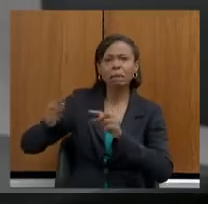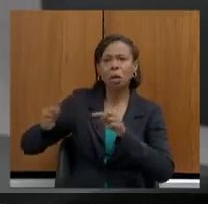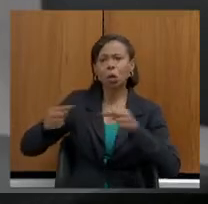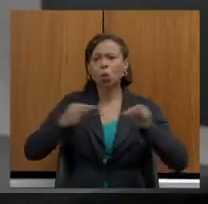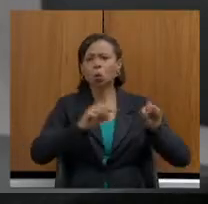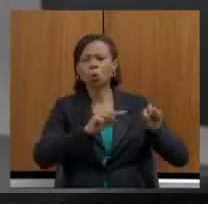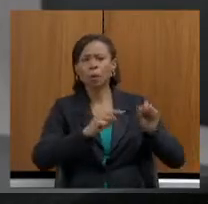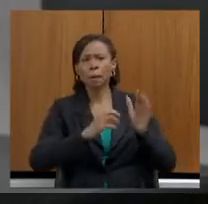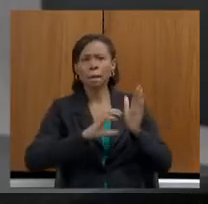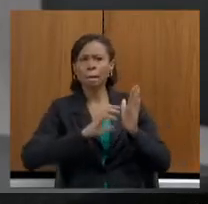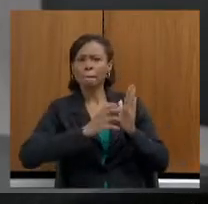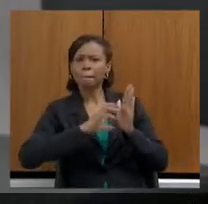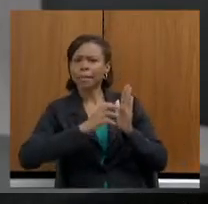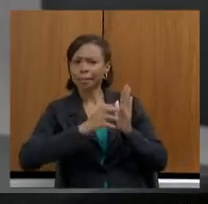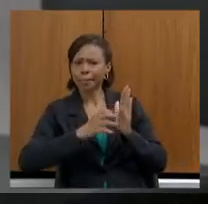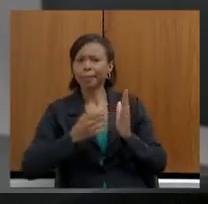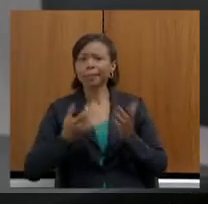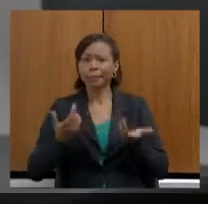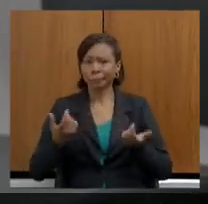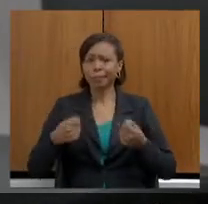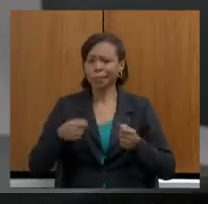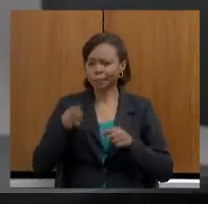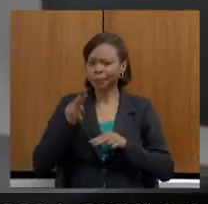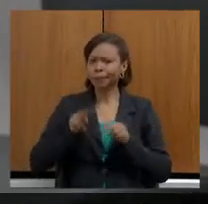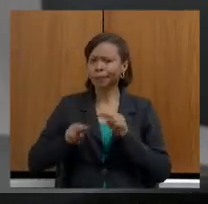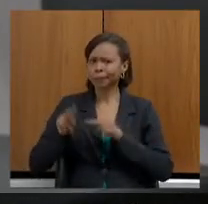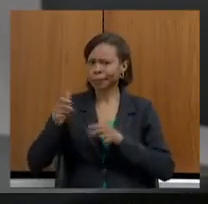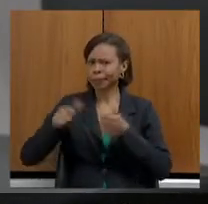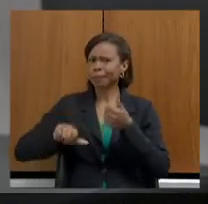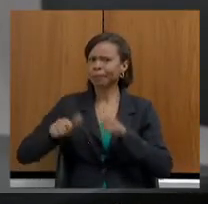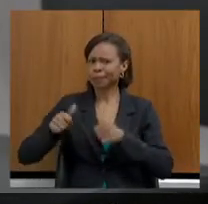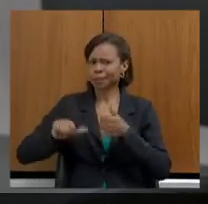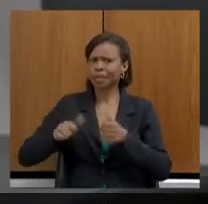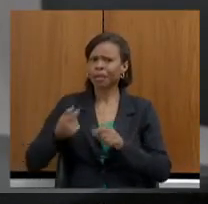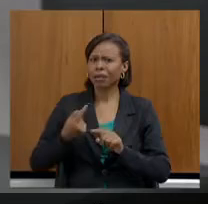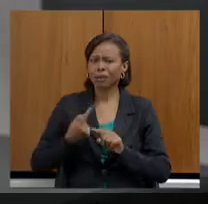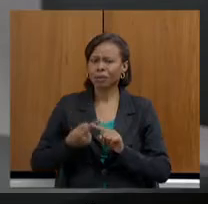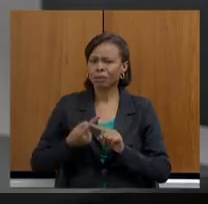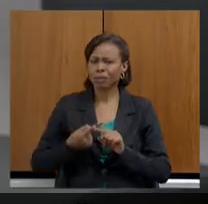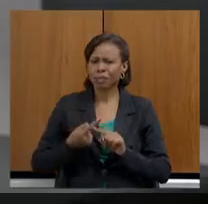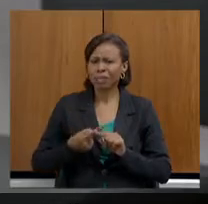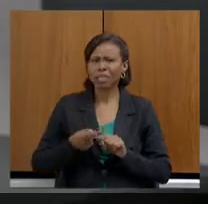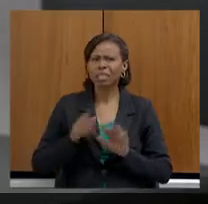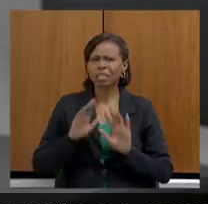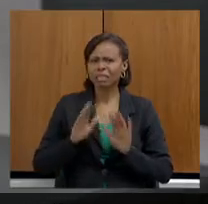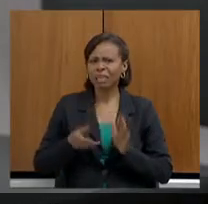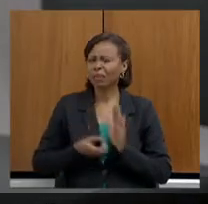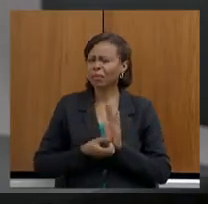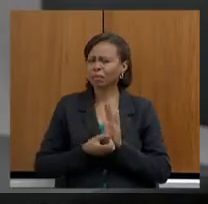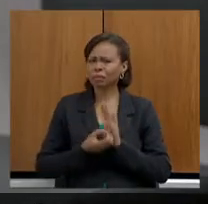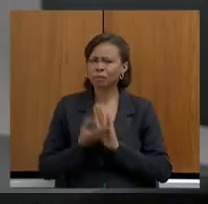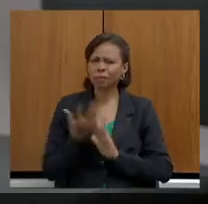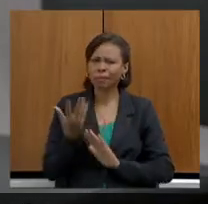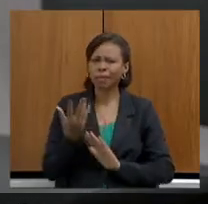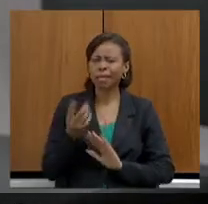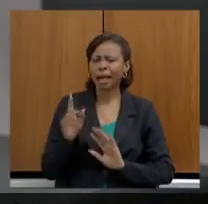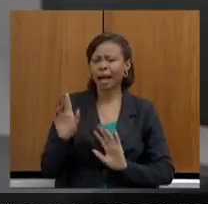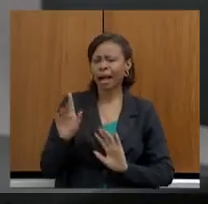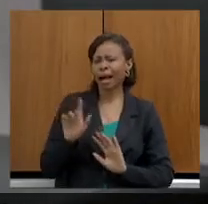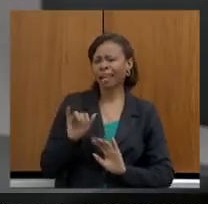vários momentos deputados foram foram foram colocados a eles aqui né as